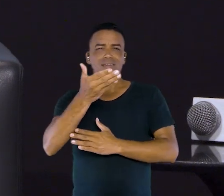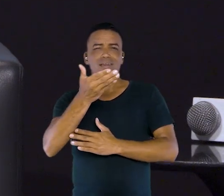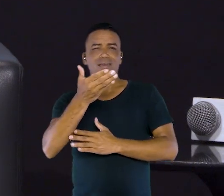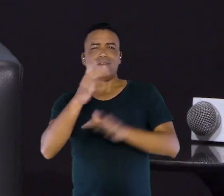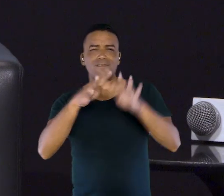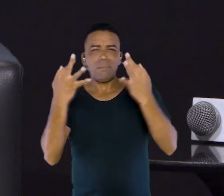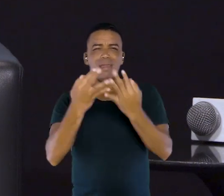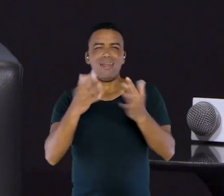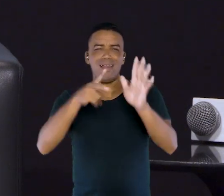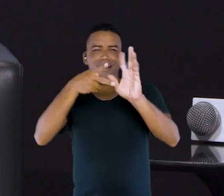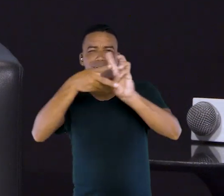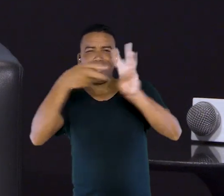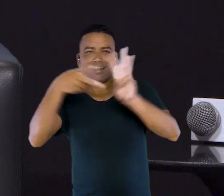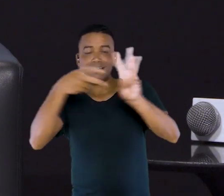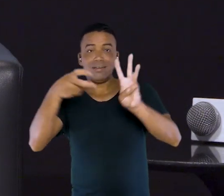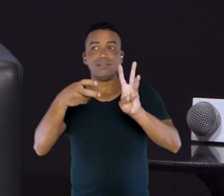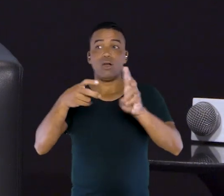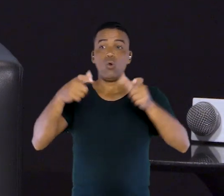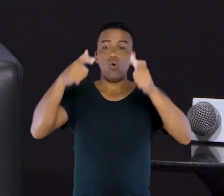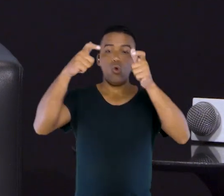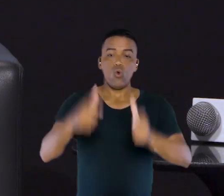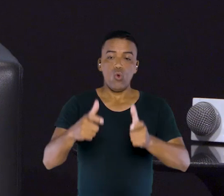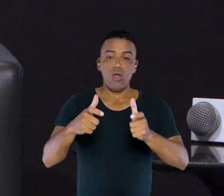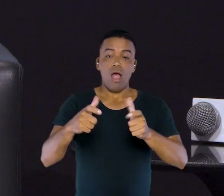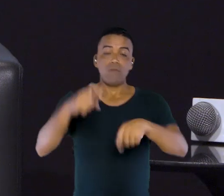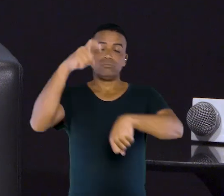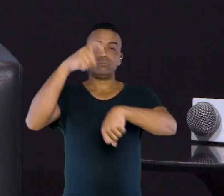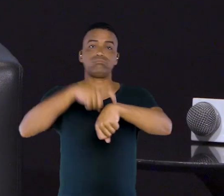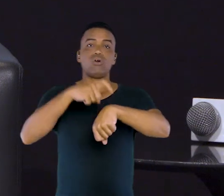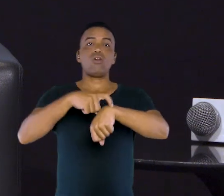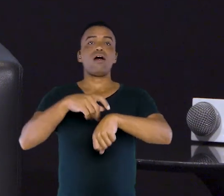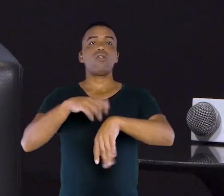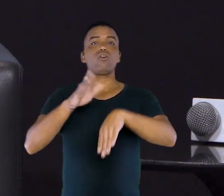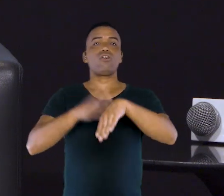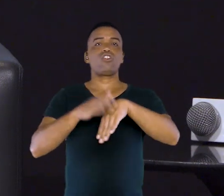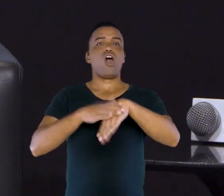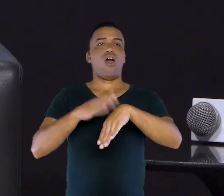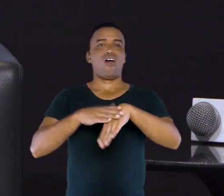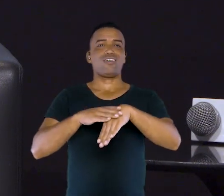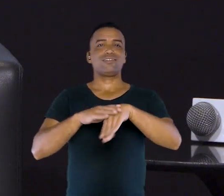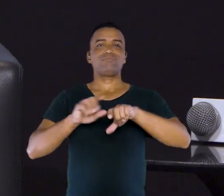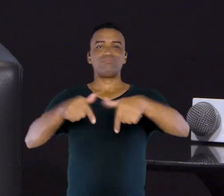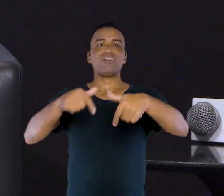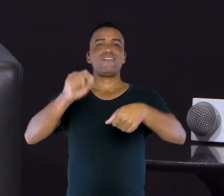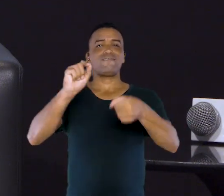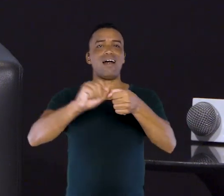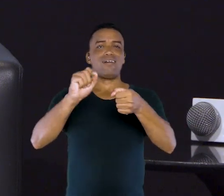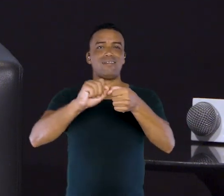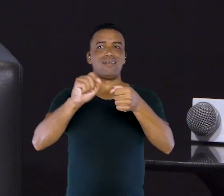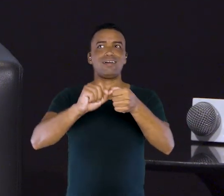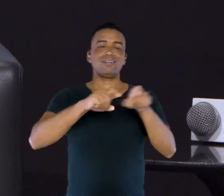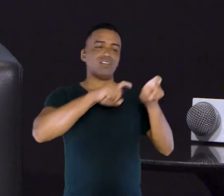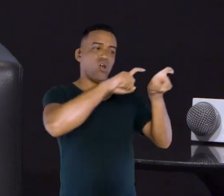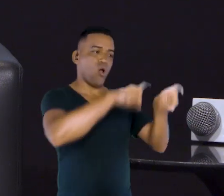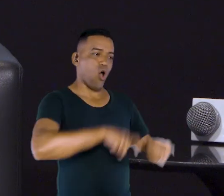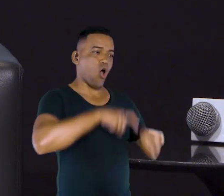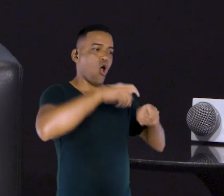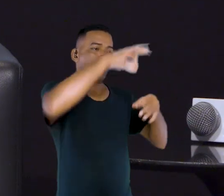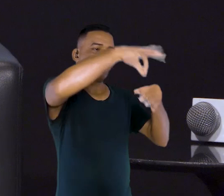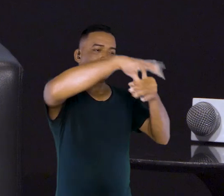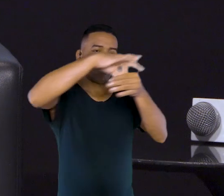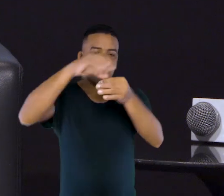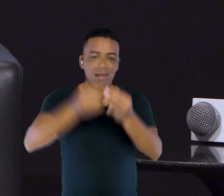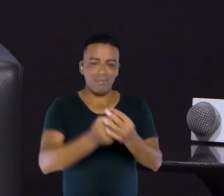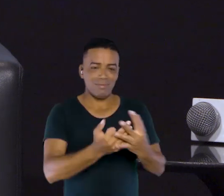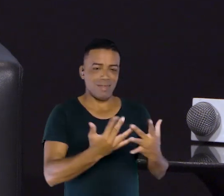traz, né, de que no território o horário é a gente que faz, né, em relação à roça, ao